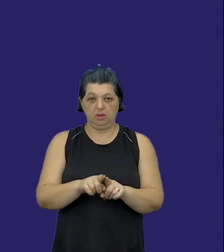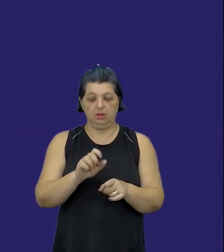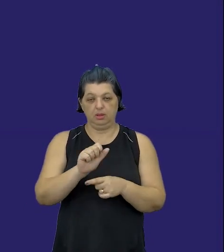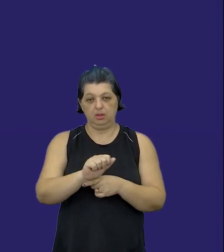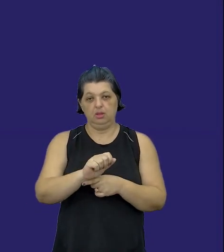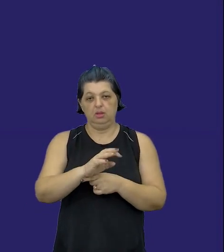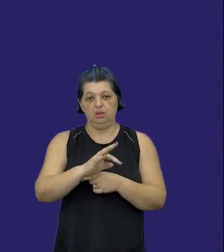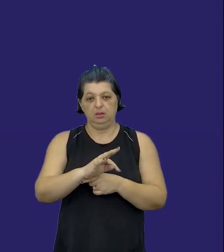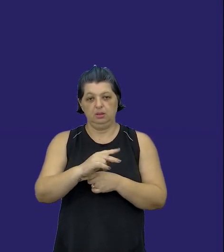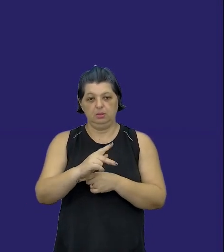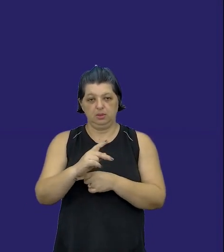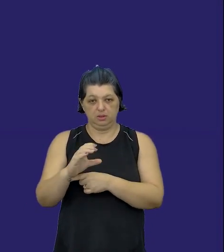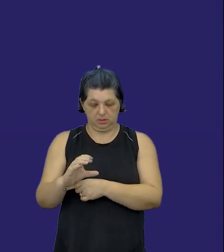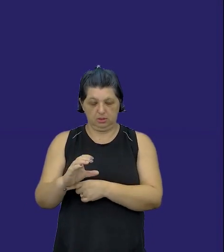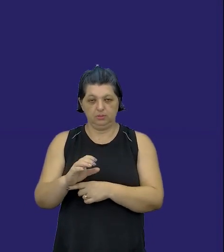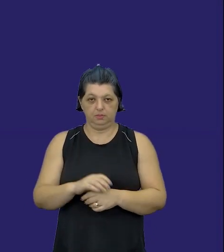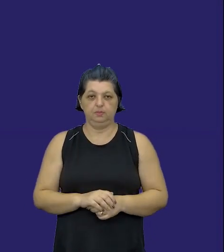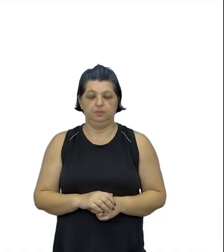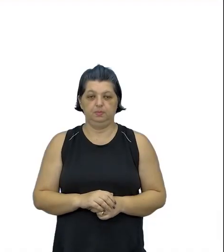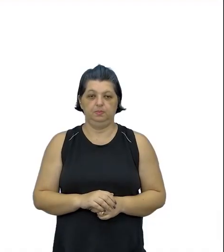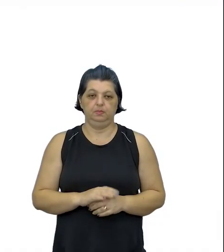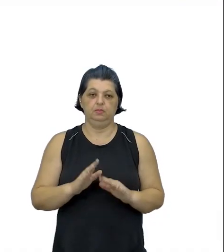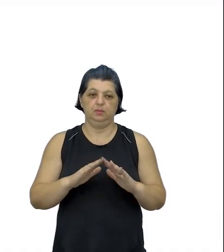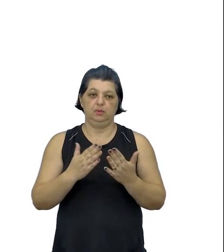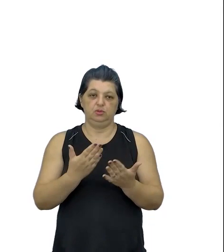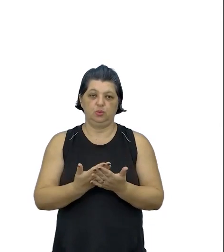ATPC, desdobramento aqui no ATPC da escola.